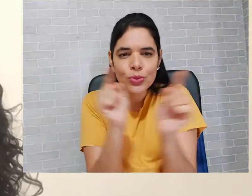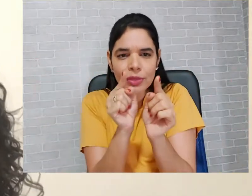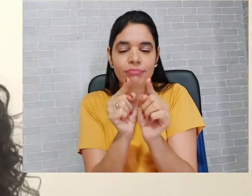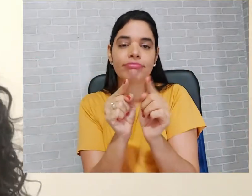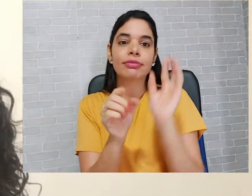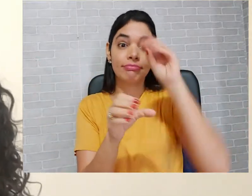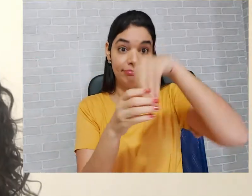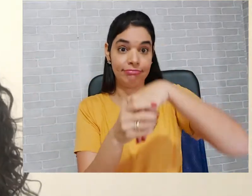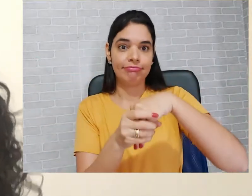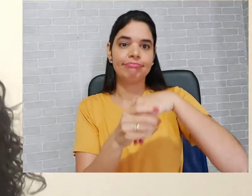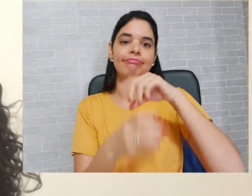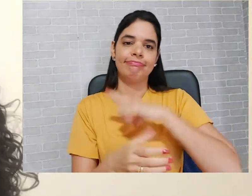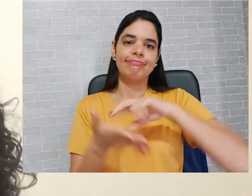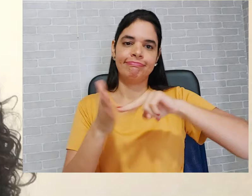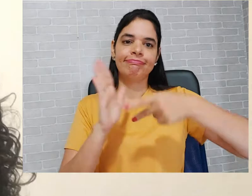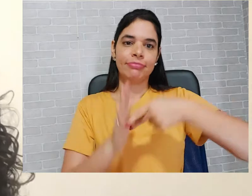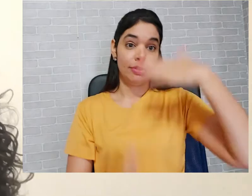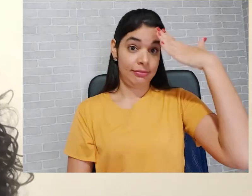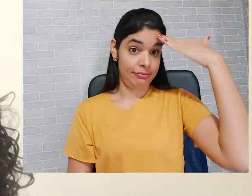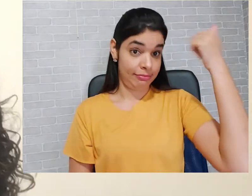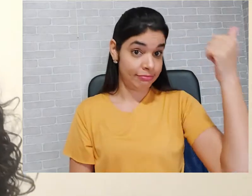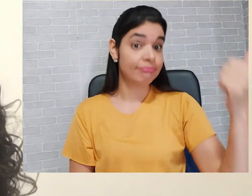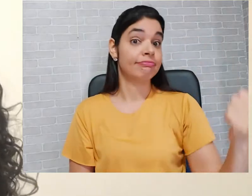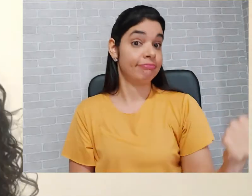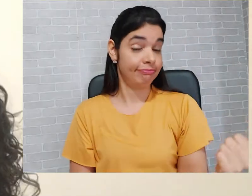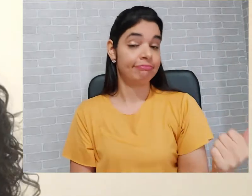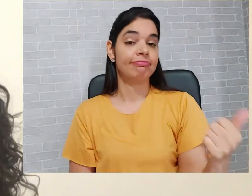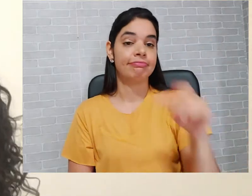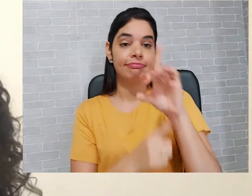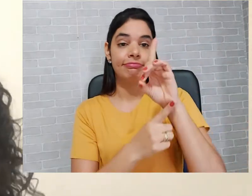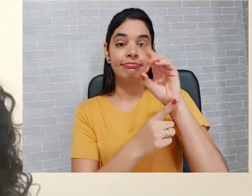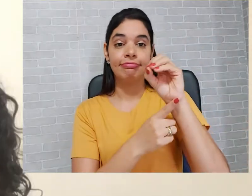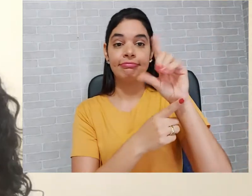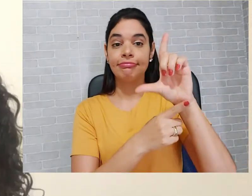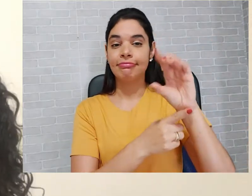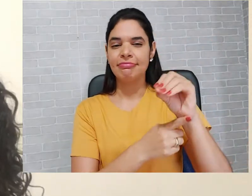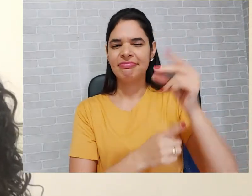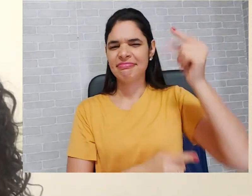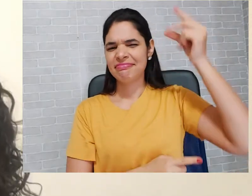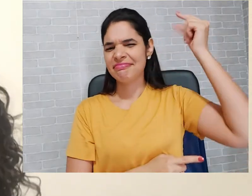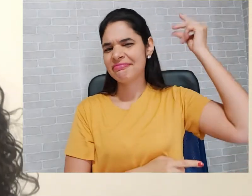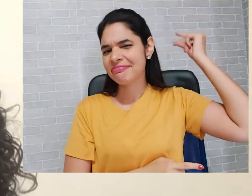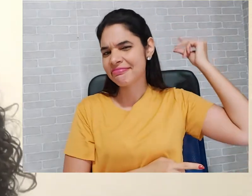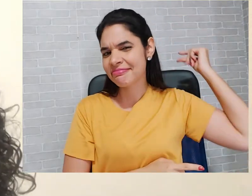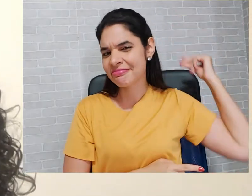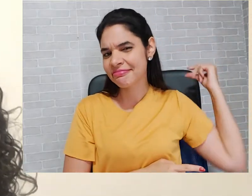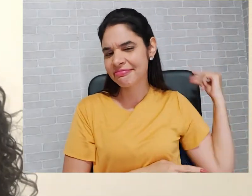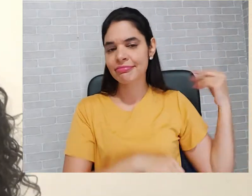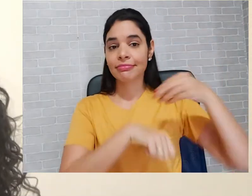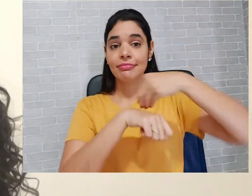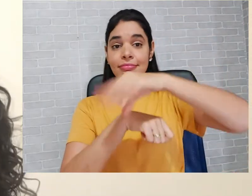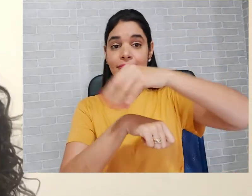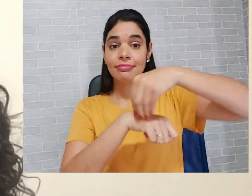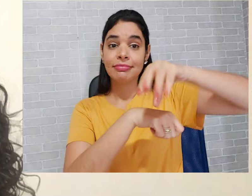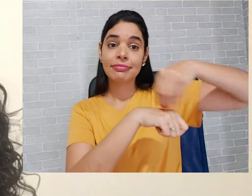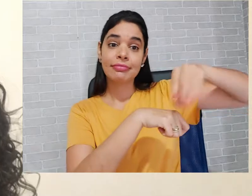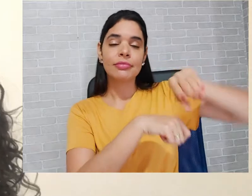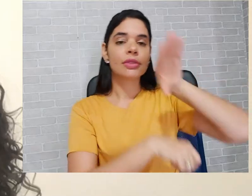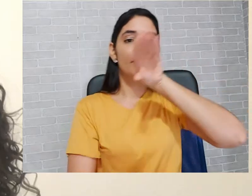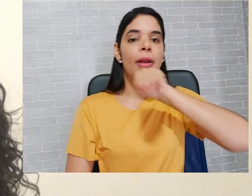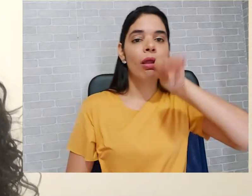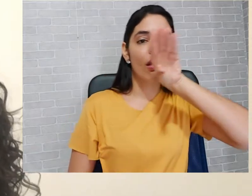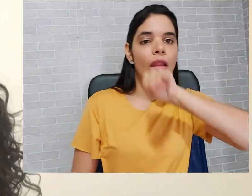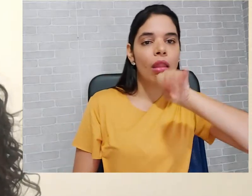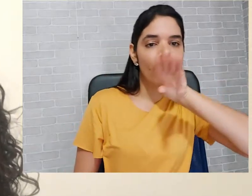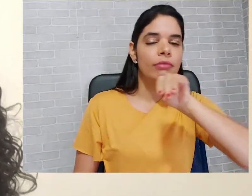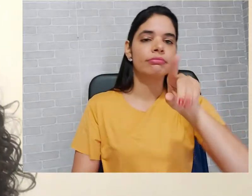é carregada de sabedoria. Então, a maioria dos dolôs são bem antigos e geralmente são transmitidos de